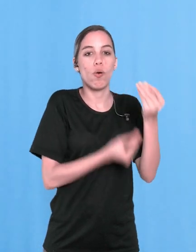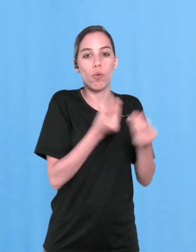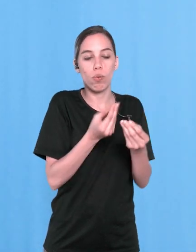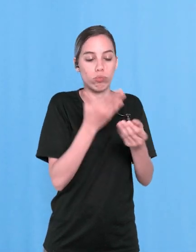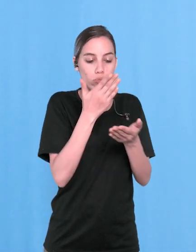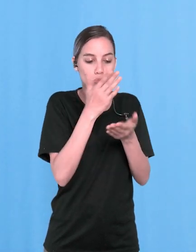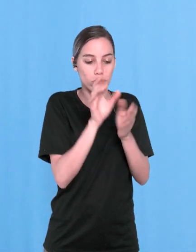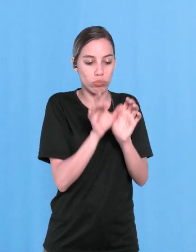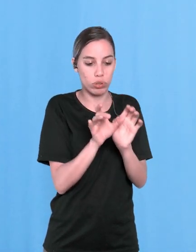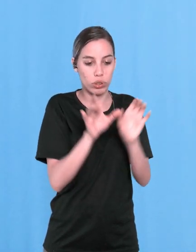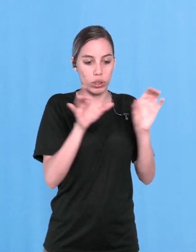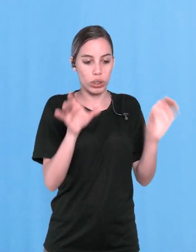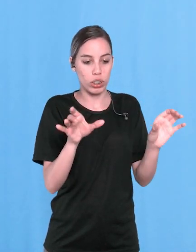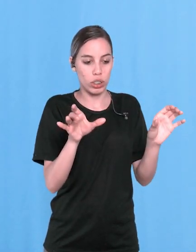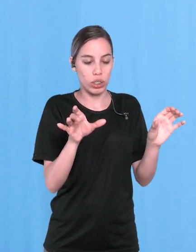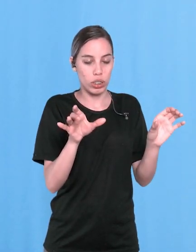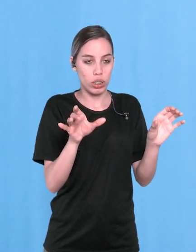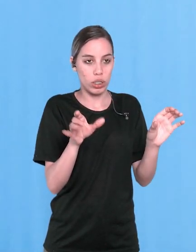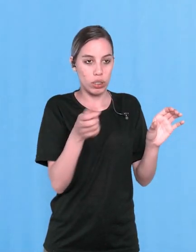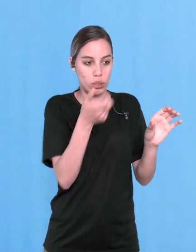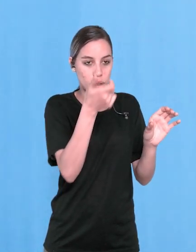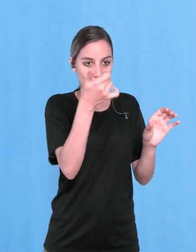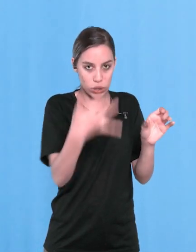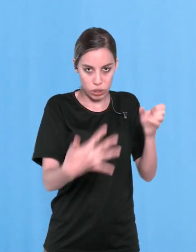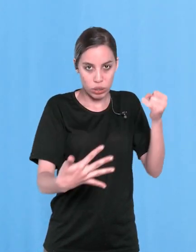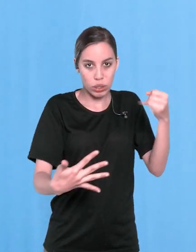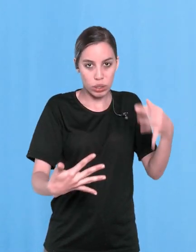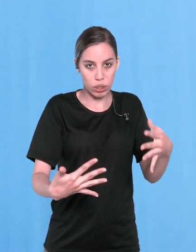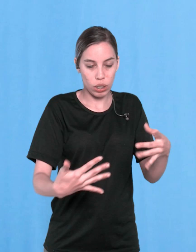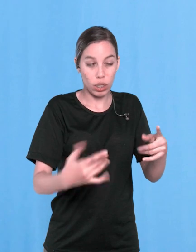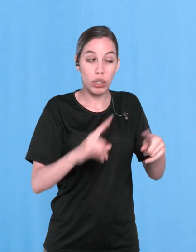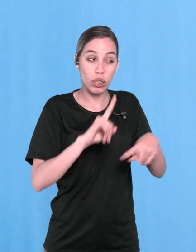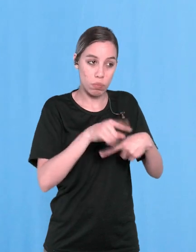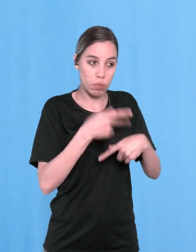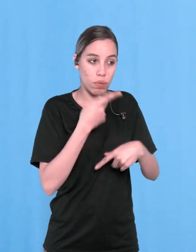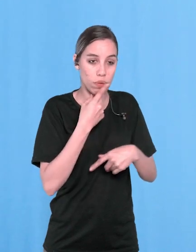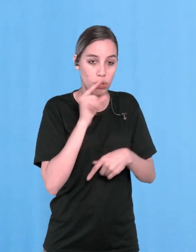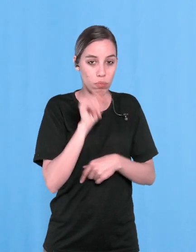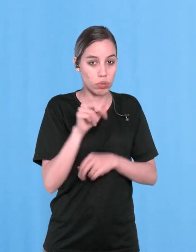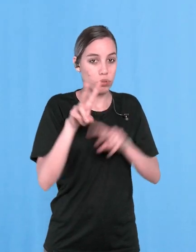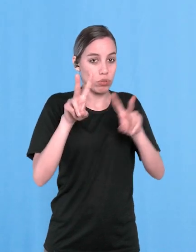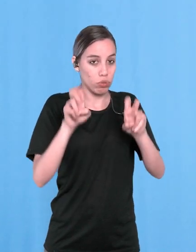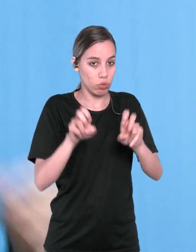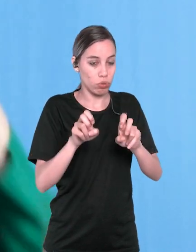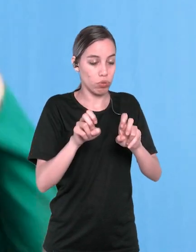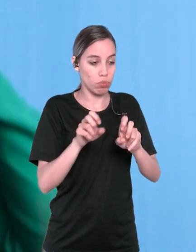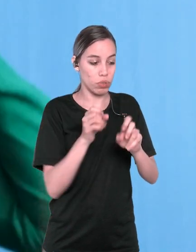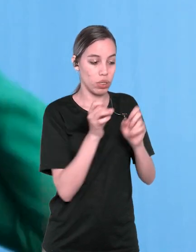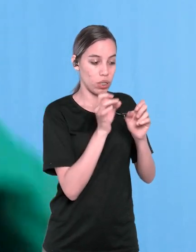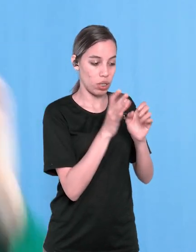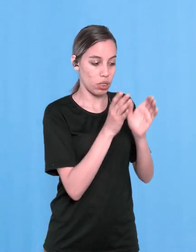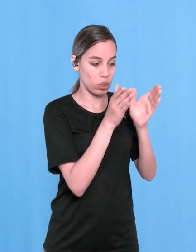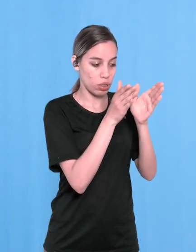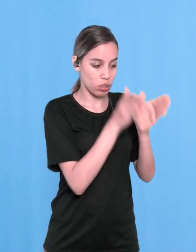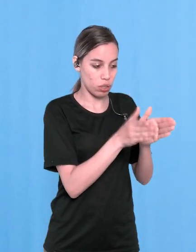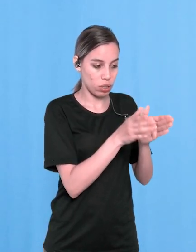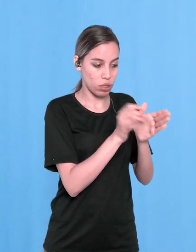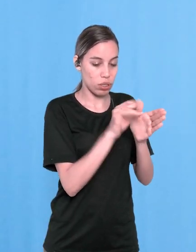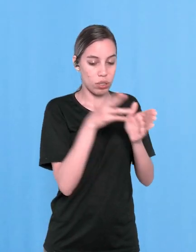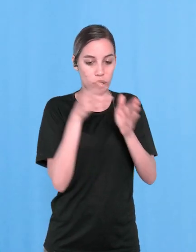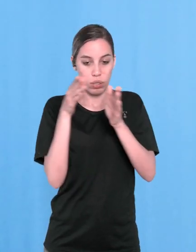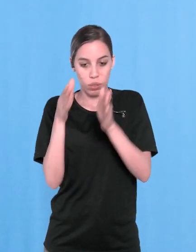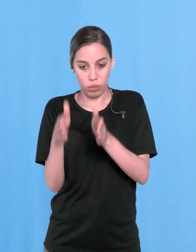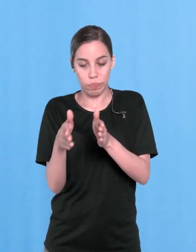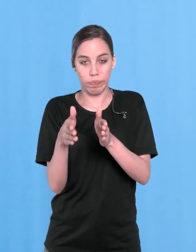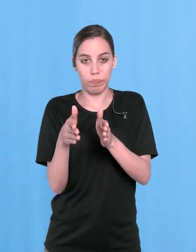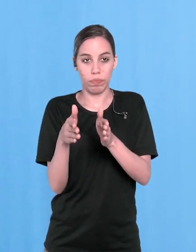essa sua divisão no livro? E a gente entra daqui a pouco um pouquinho, falando um pouquinho de cada parte, a